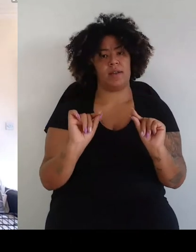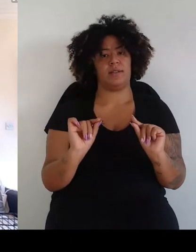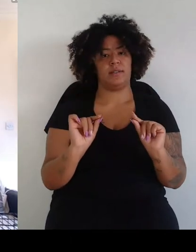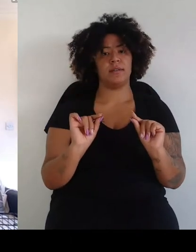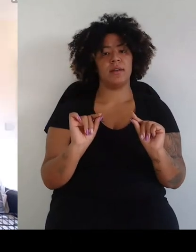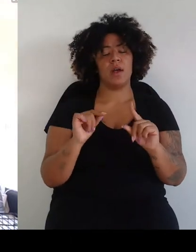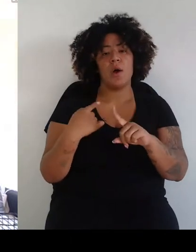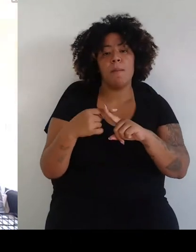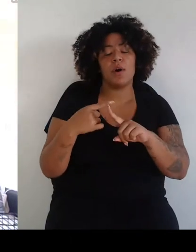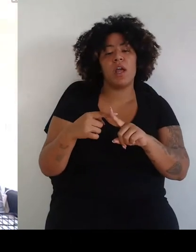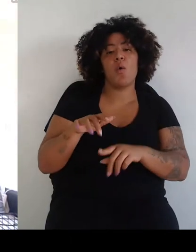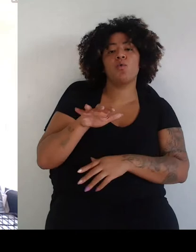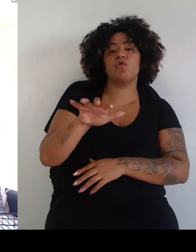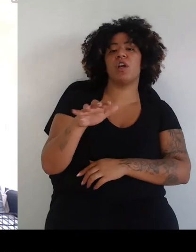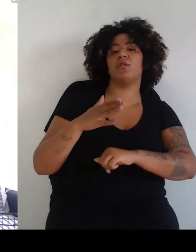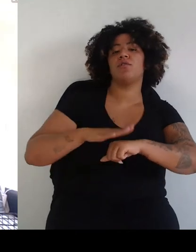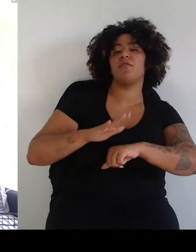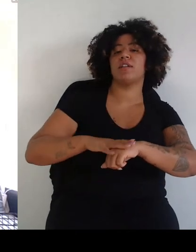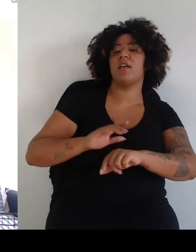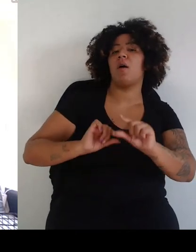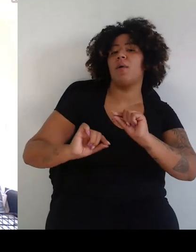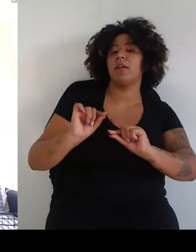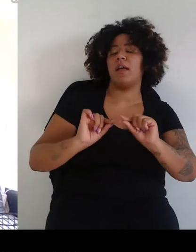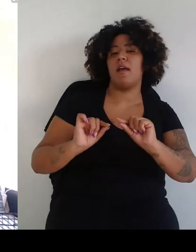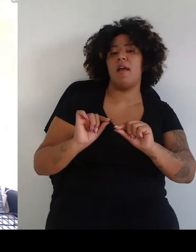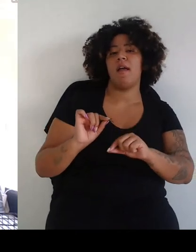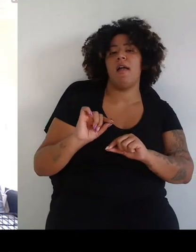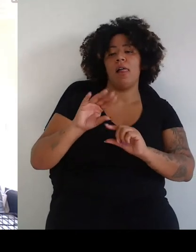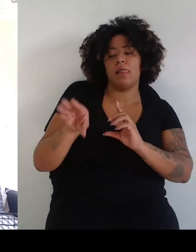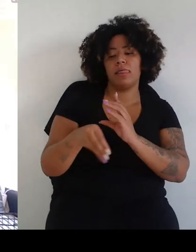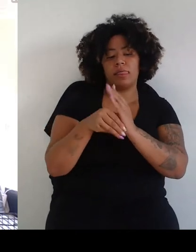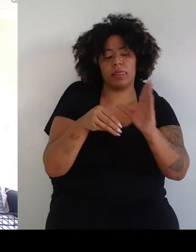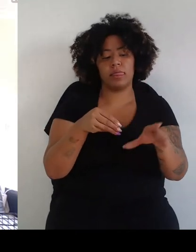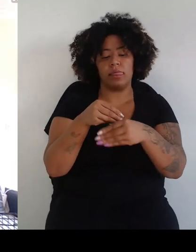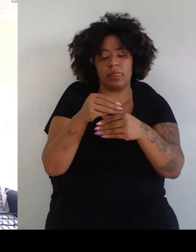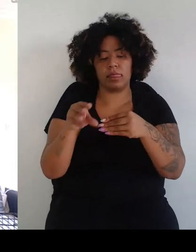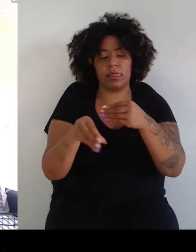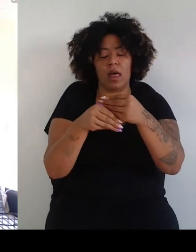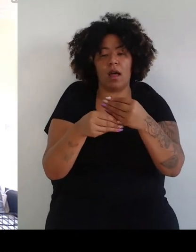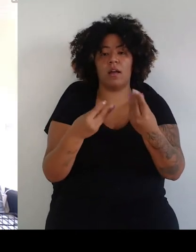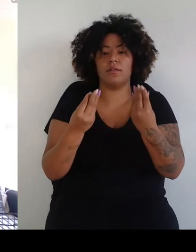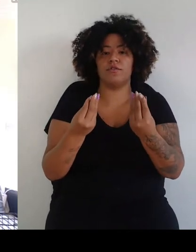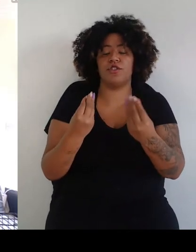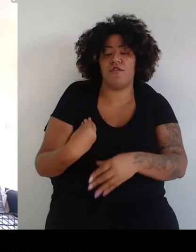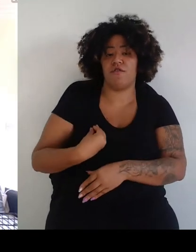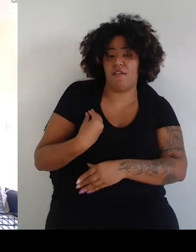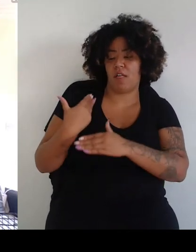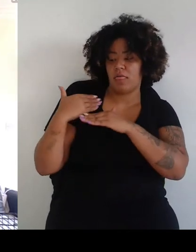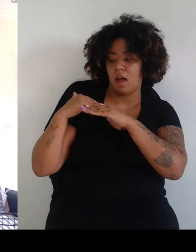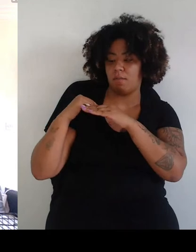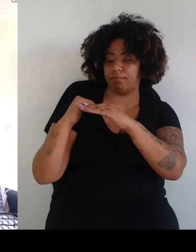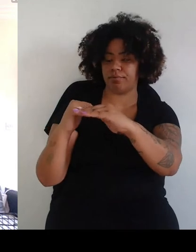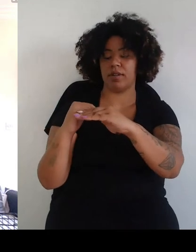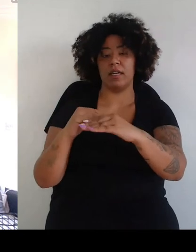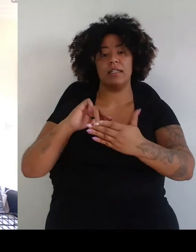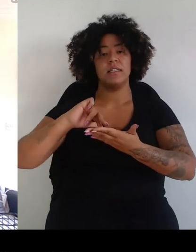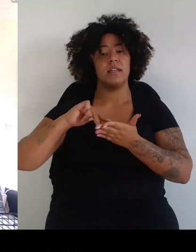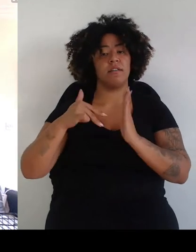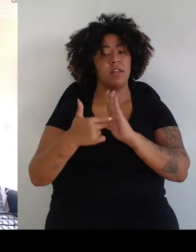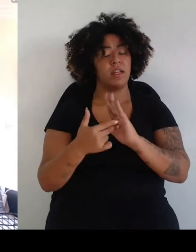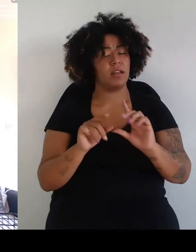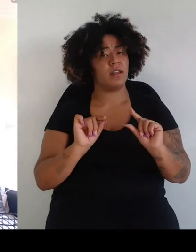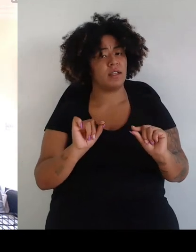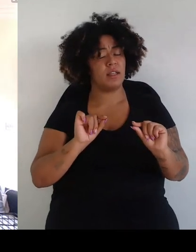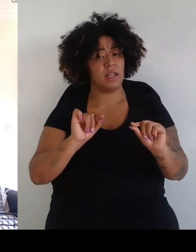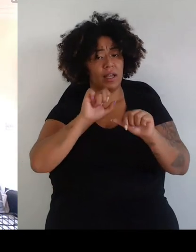fazer isso é introduzir essa ideia chave da ambiguidade Isso significa que nem sempre está claro